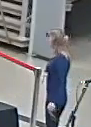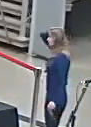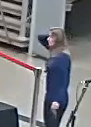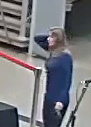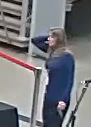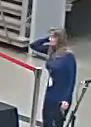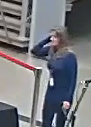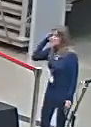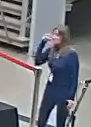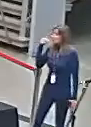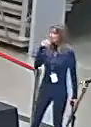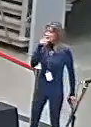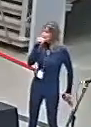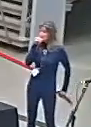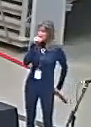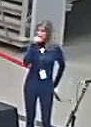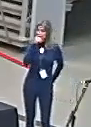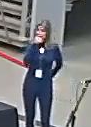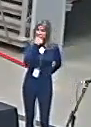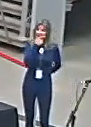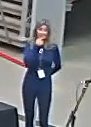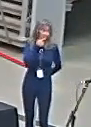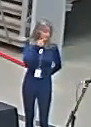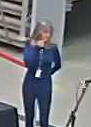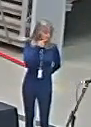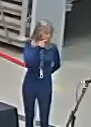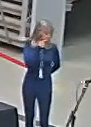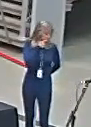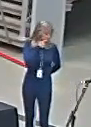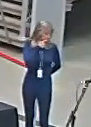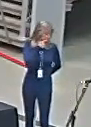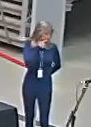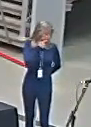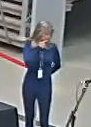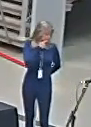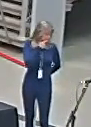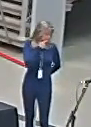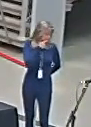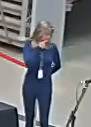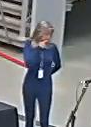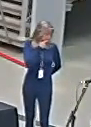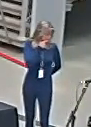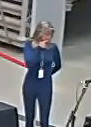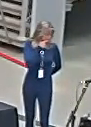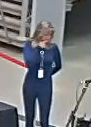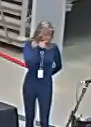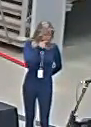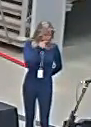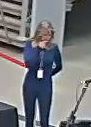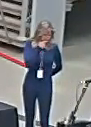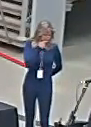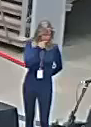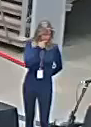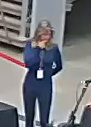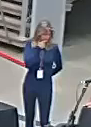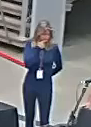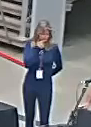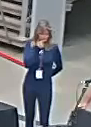presidente do sindicato das empresas de transporte de passageiros do Estado de Minas Gerais em Belo Horizonte pedido de